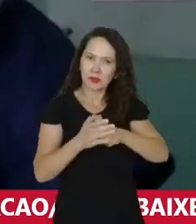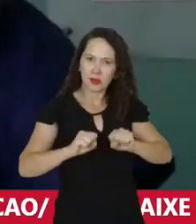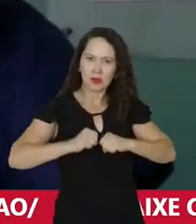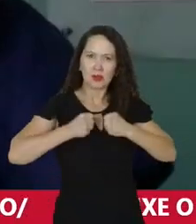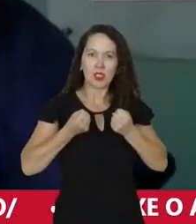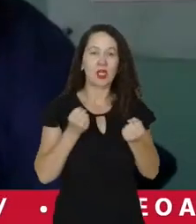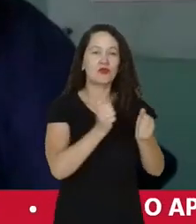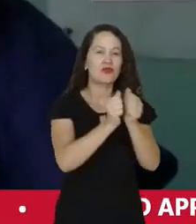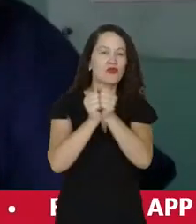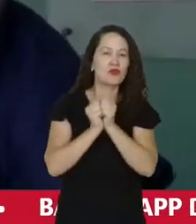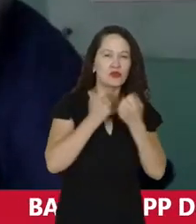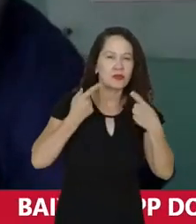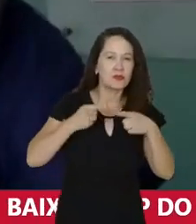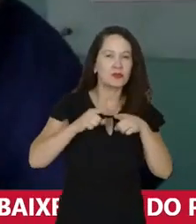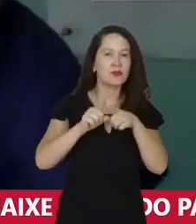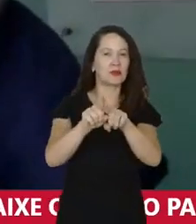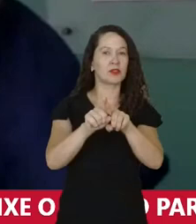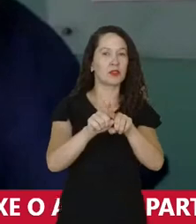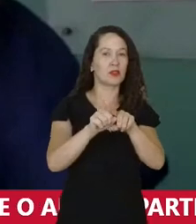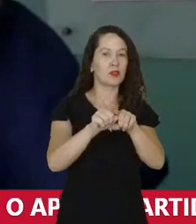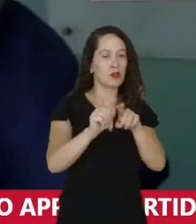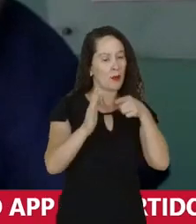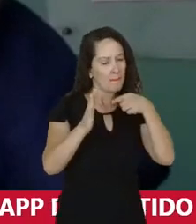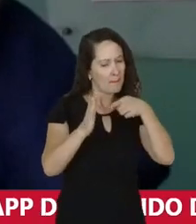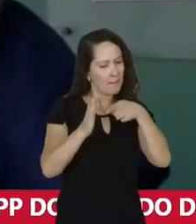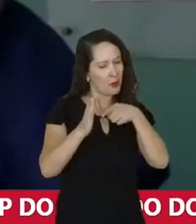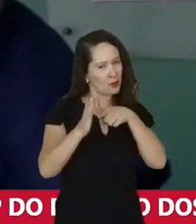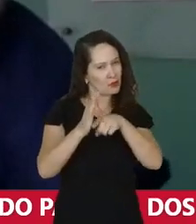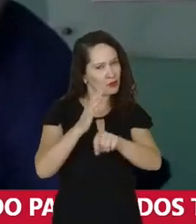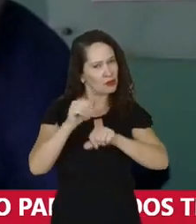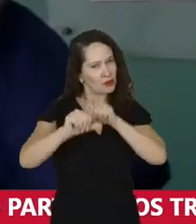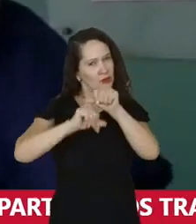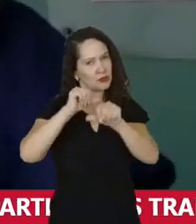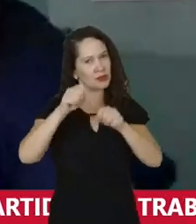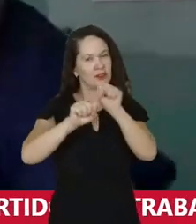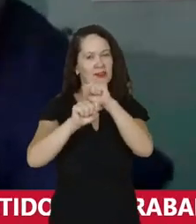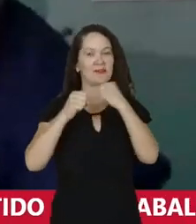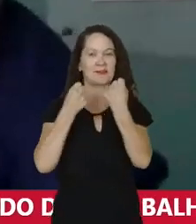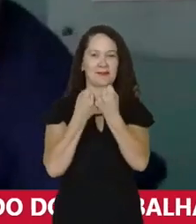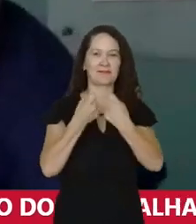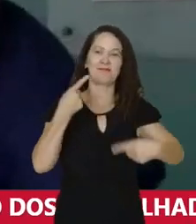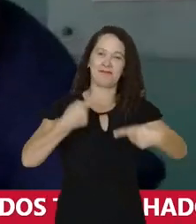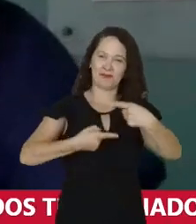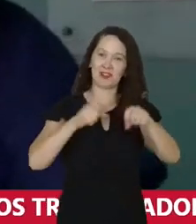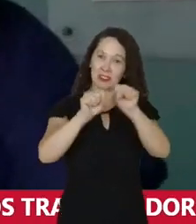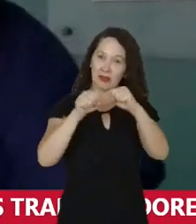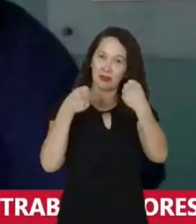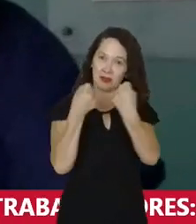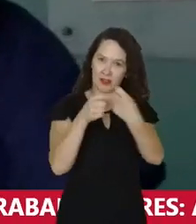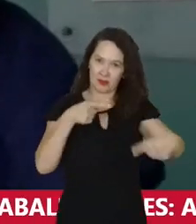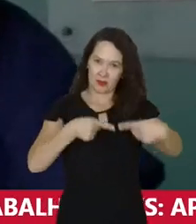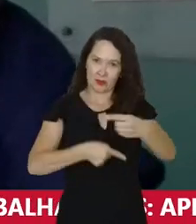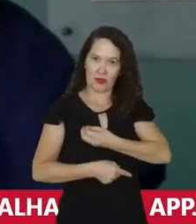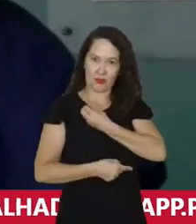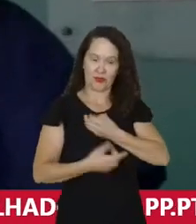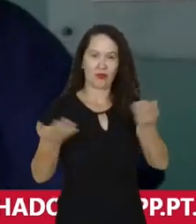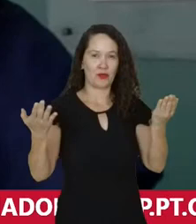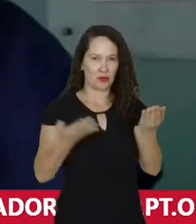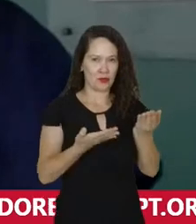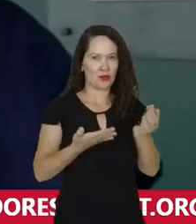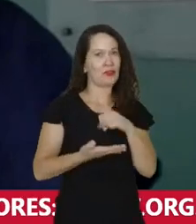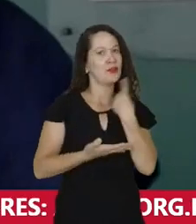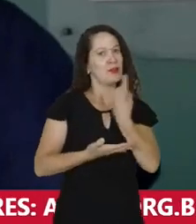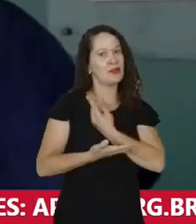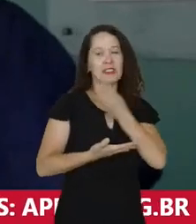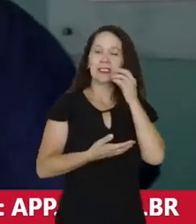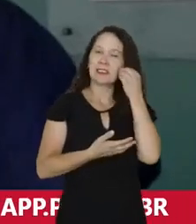mesmo tempo por uma profunda transformação do sistema político, né? Esse sistema político que a gente vive hoje, que